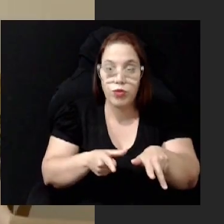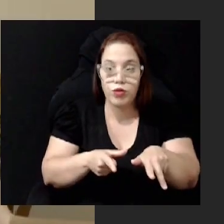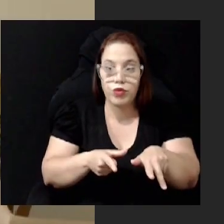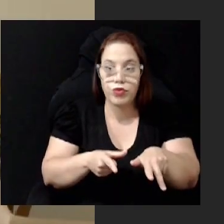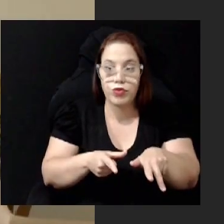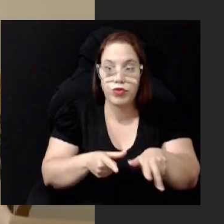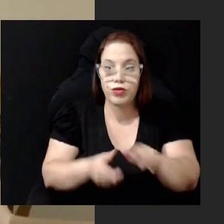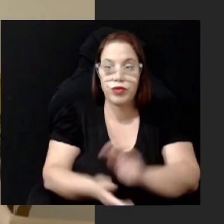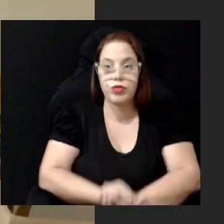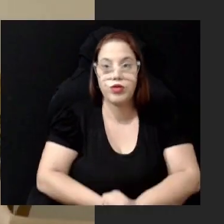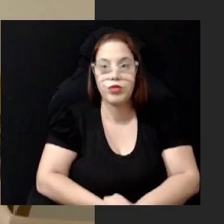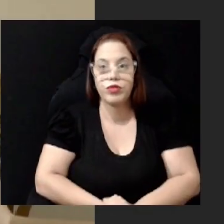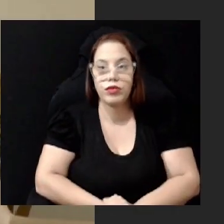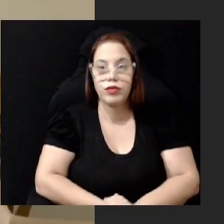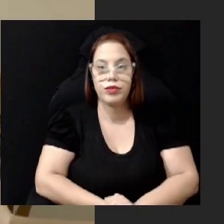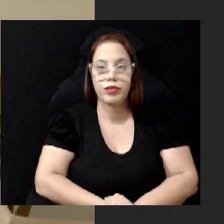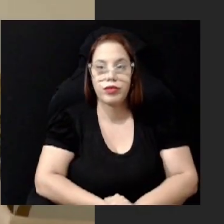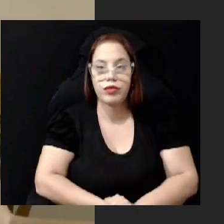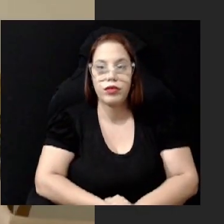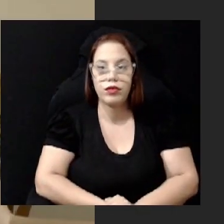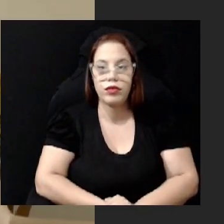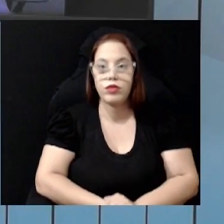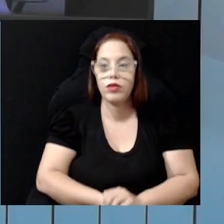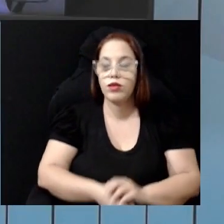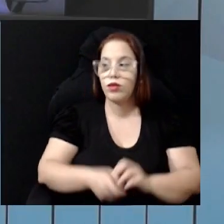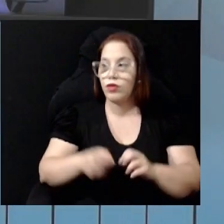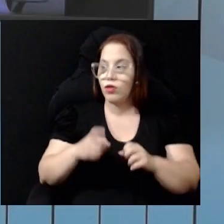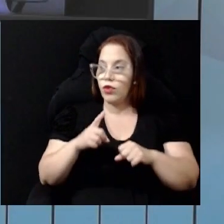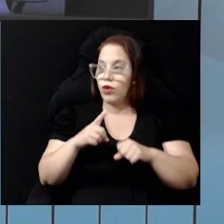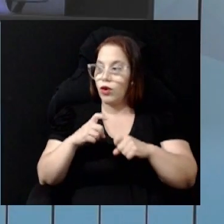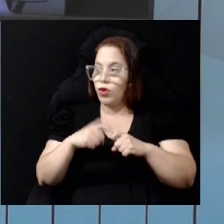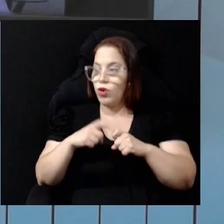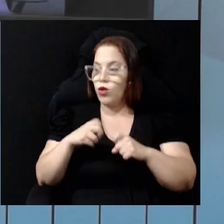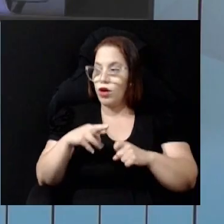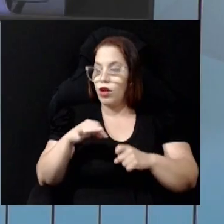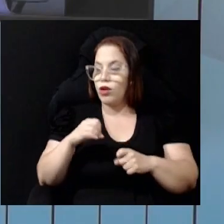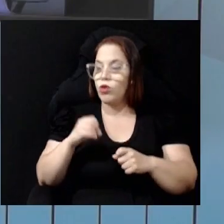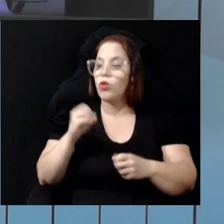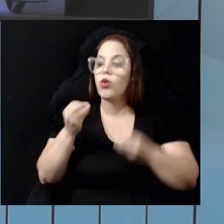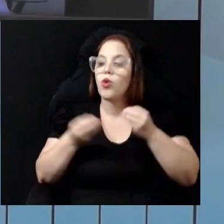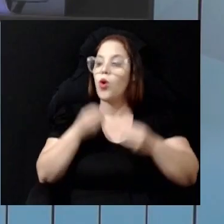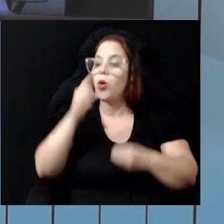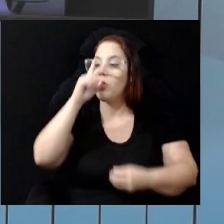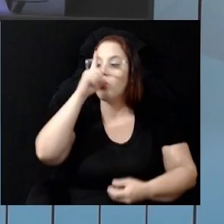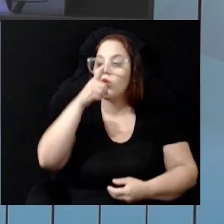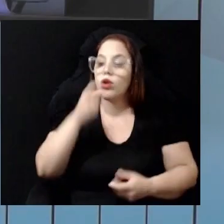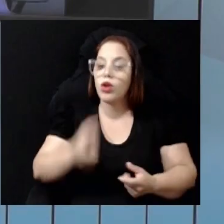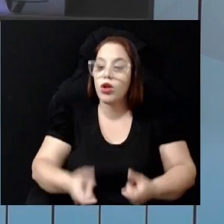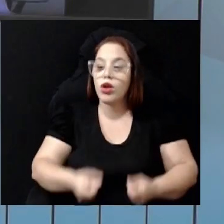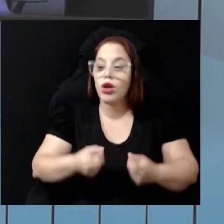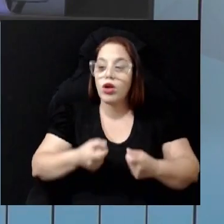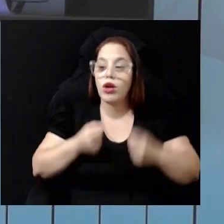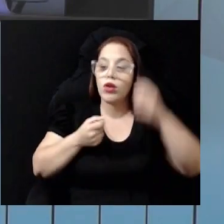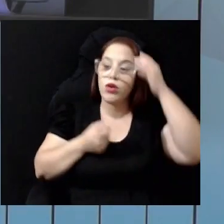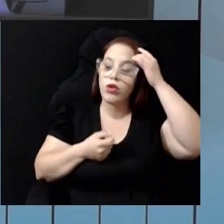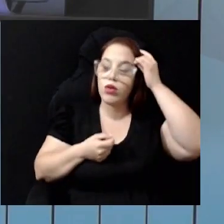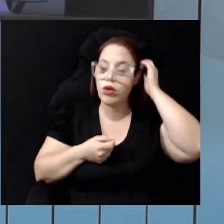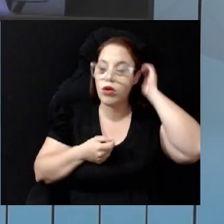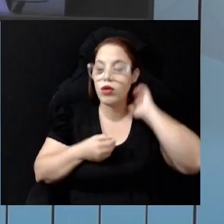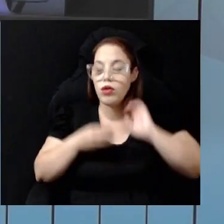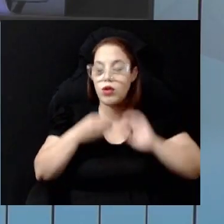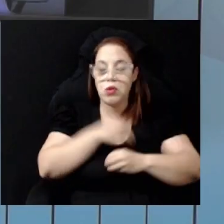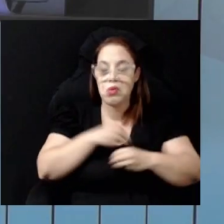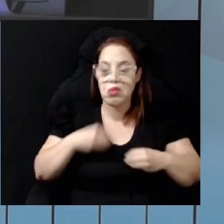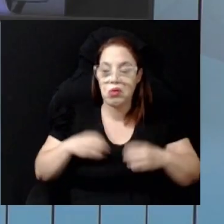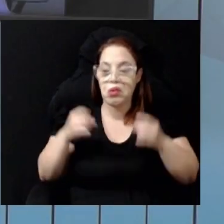esses mais comumente acometidos. Doutor Vinícius, e como que é feito o diagnóstico desse câncer? Existe